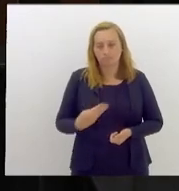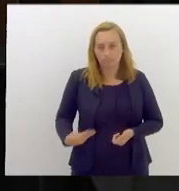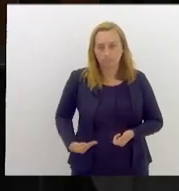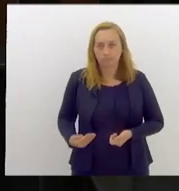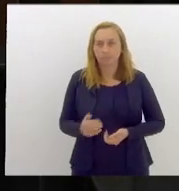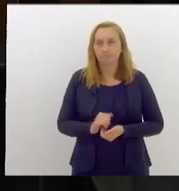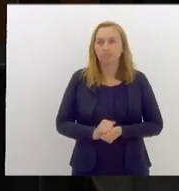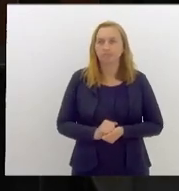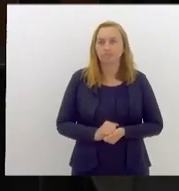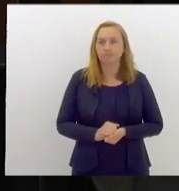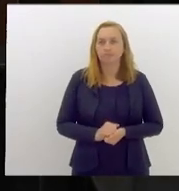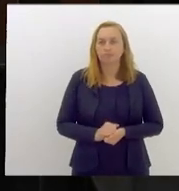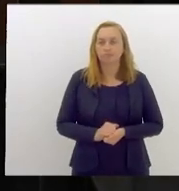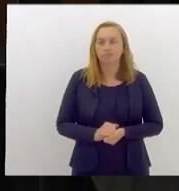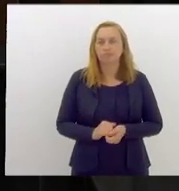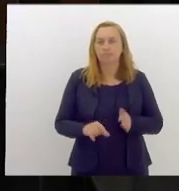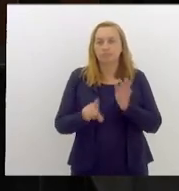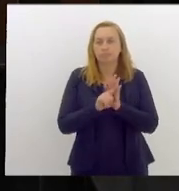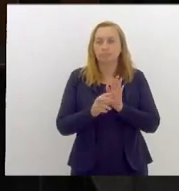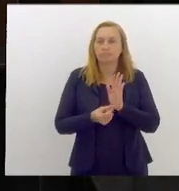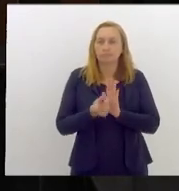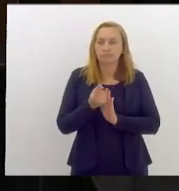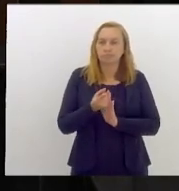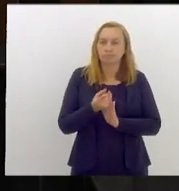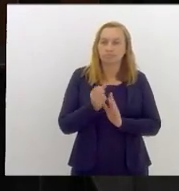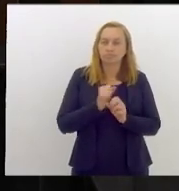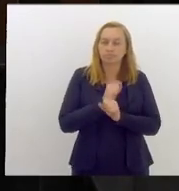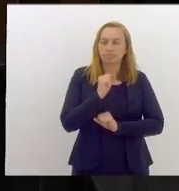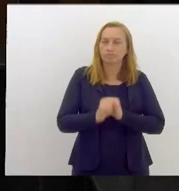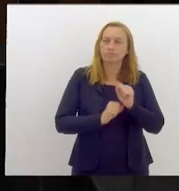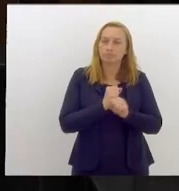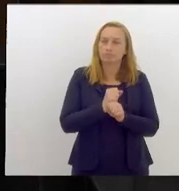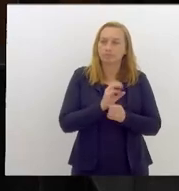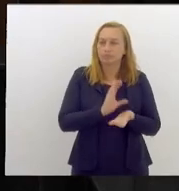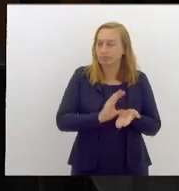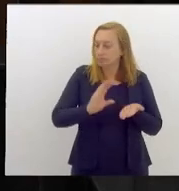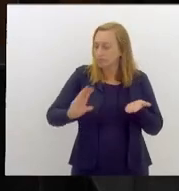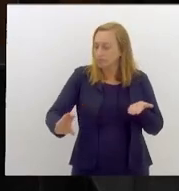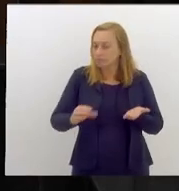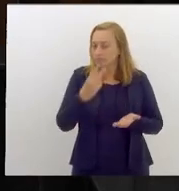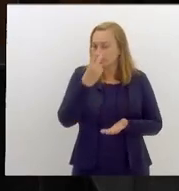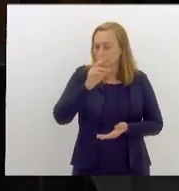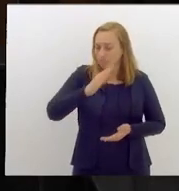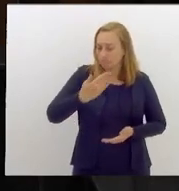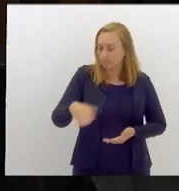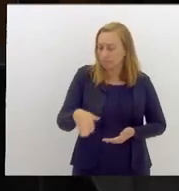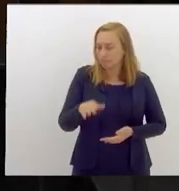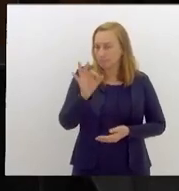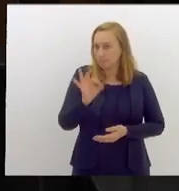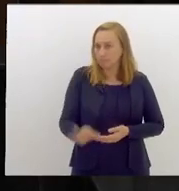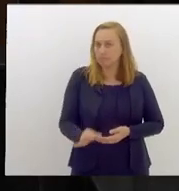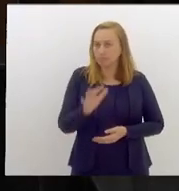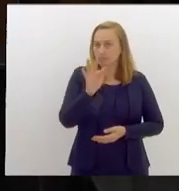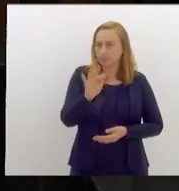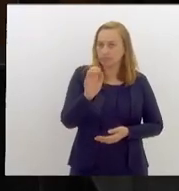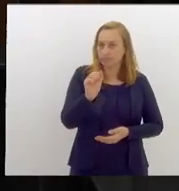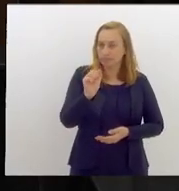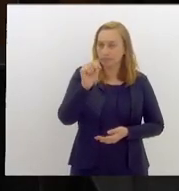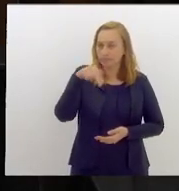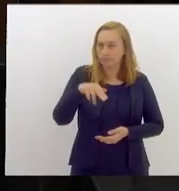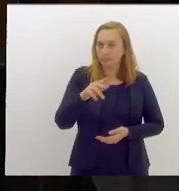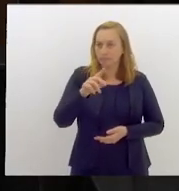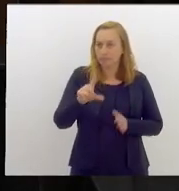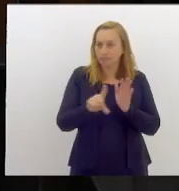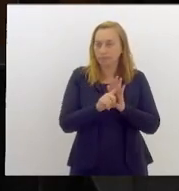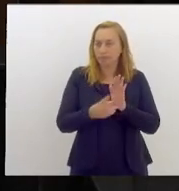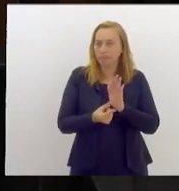ao não prever na lei orçamentária anual esse repasse dos dois e meio por cento do fecan para Loa o